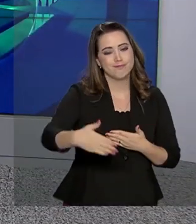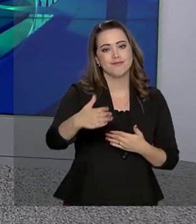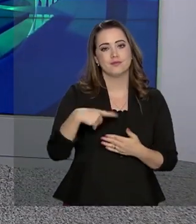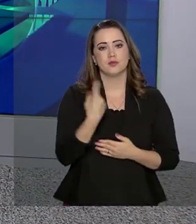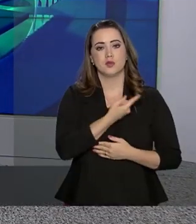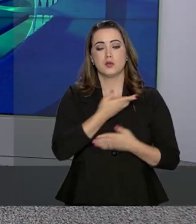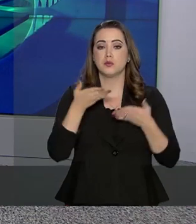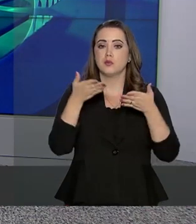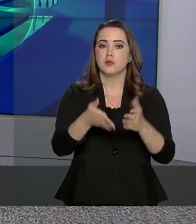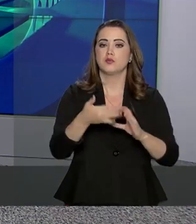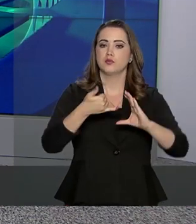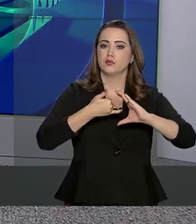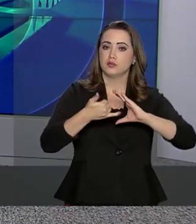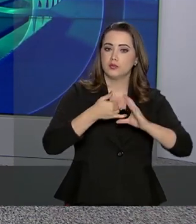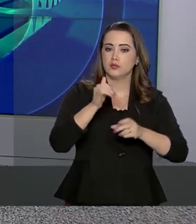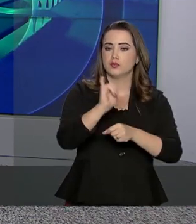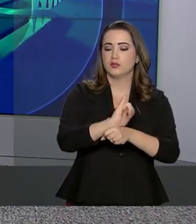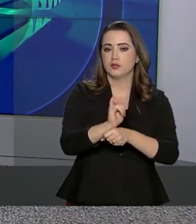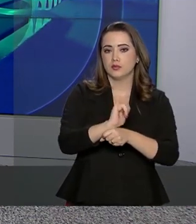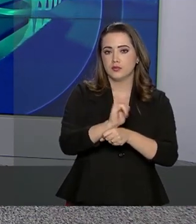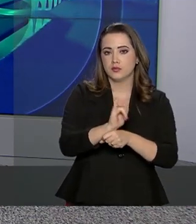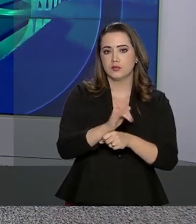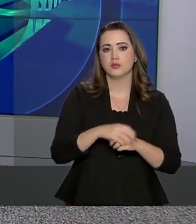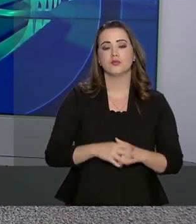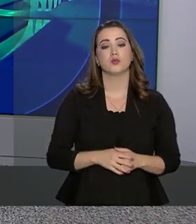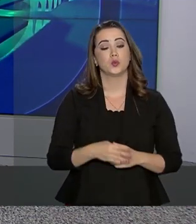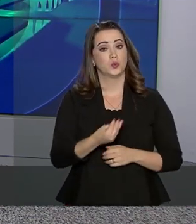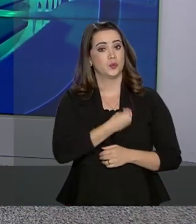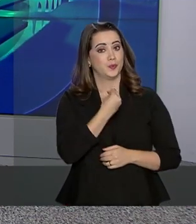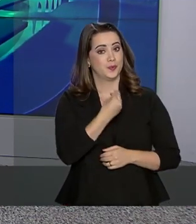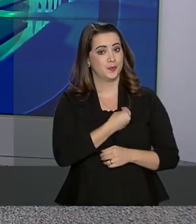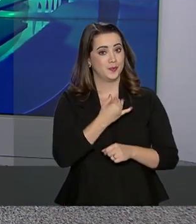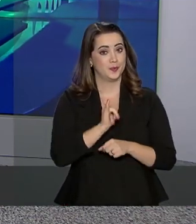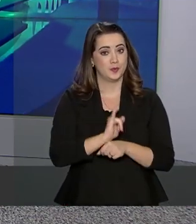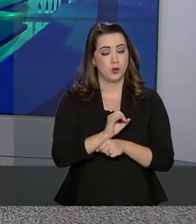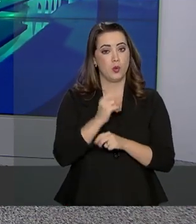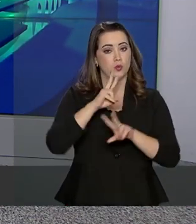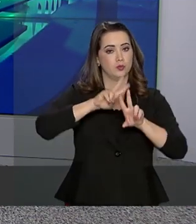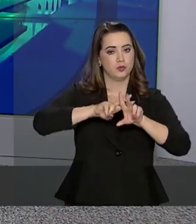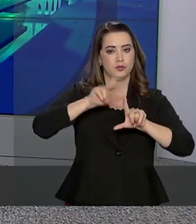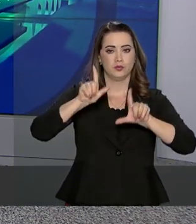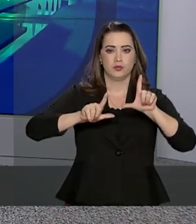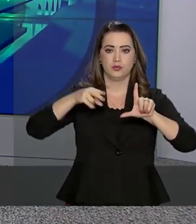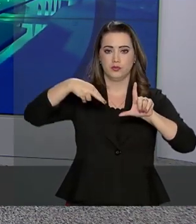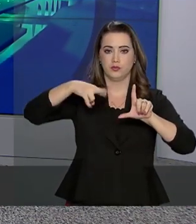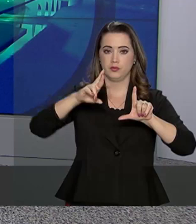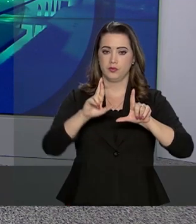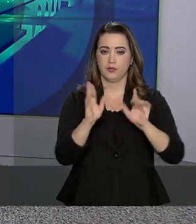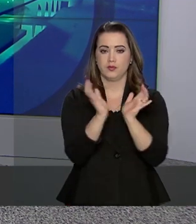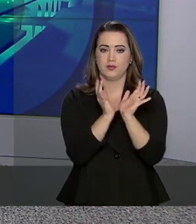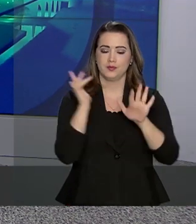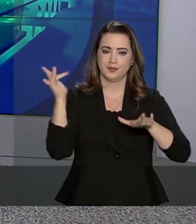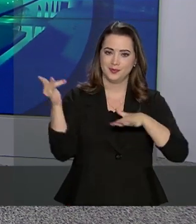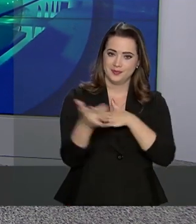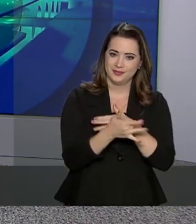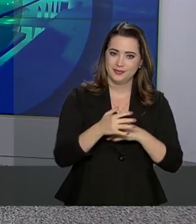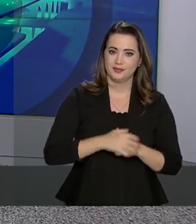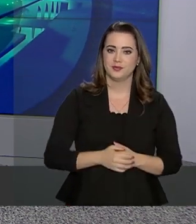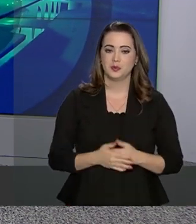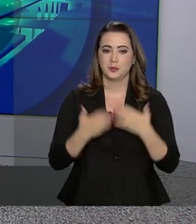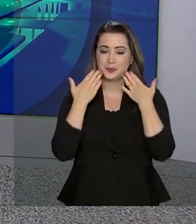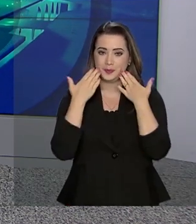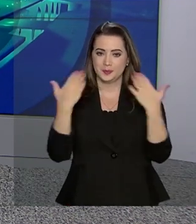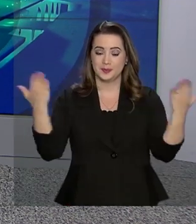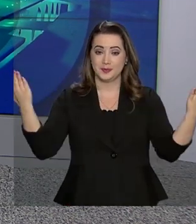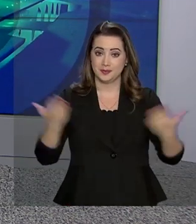agora e para participar basta acessar o Bate-Papo ao vivo no YouTube ou usar a hashtag TVNBR nas redes sociais.